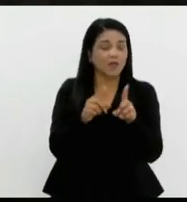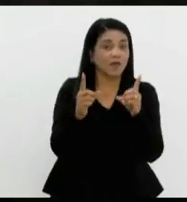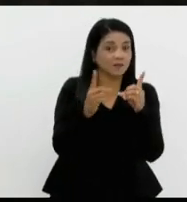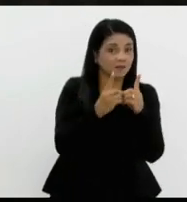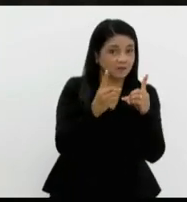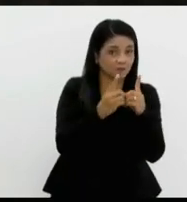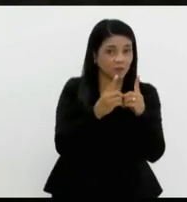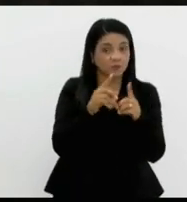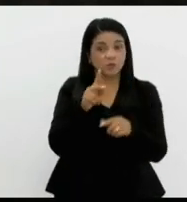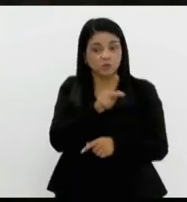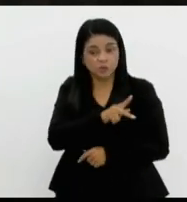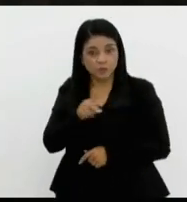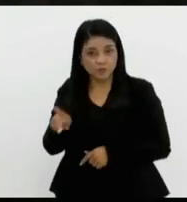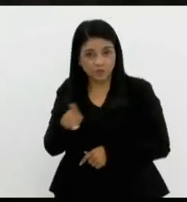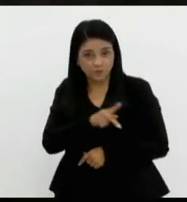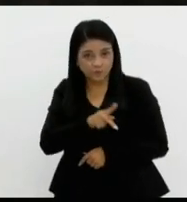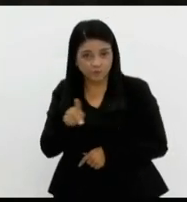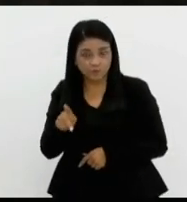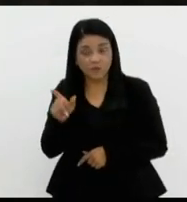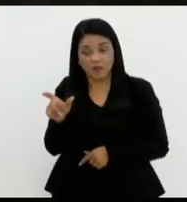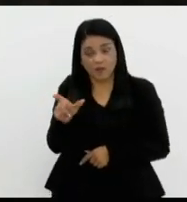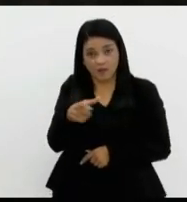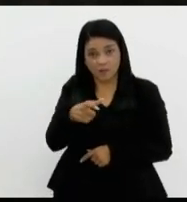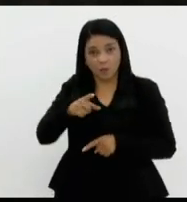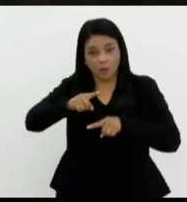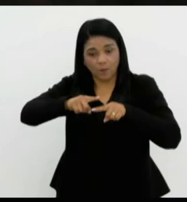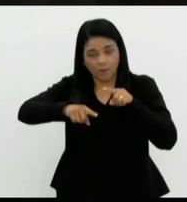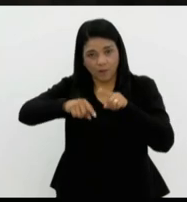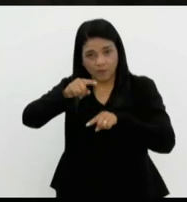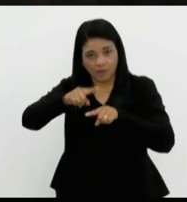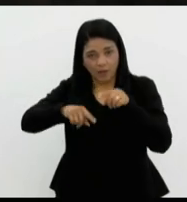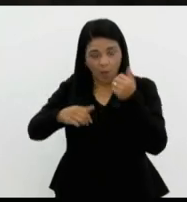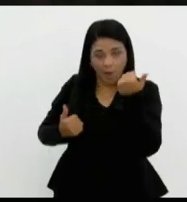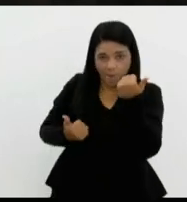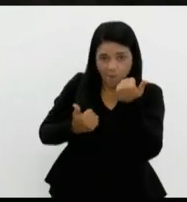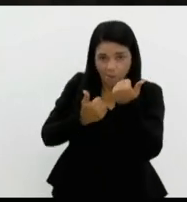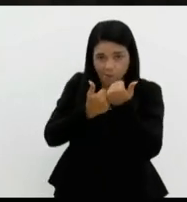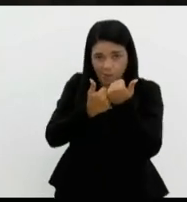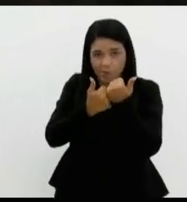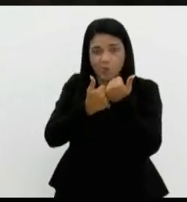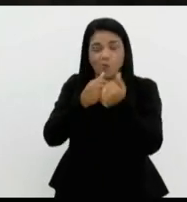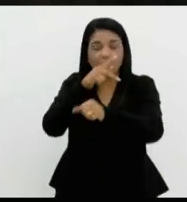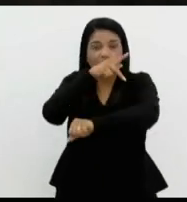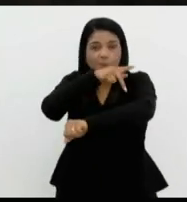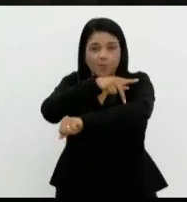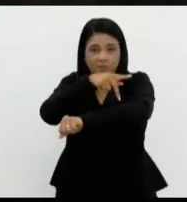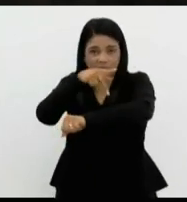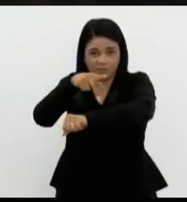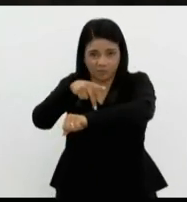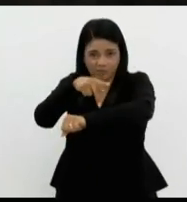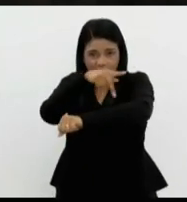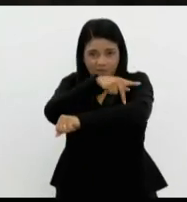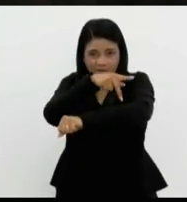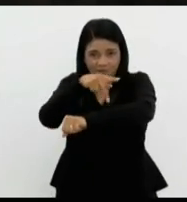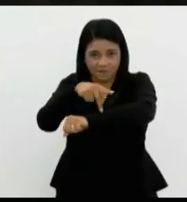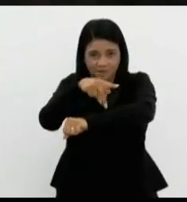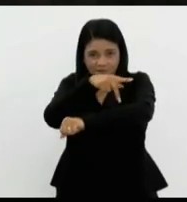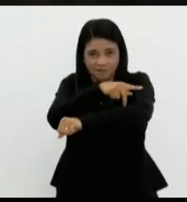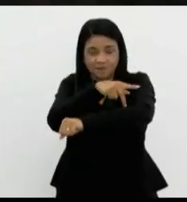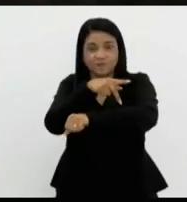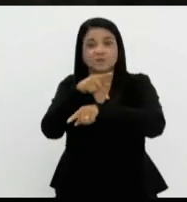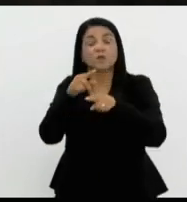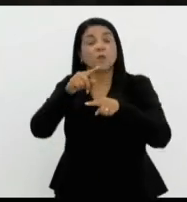aos professores, com o cartão material, apoio de material pedagógico, né?